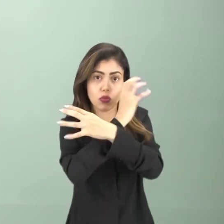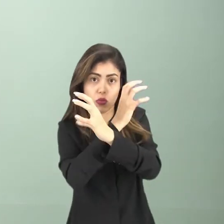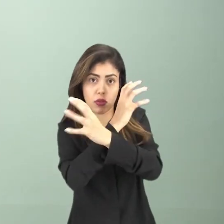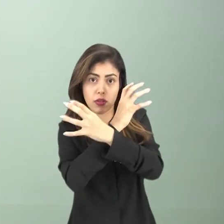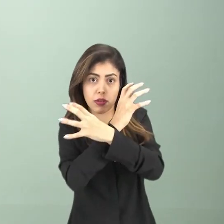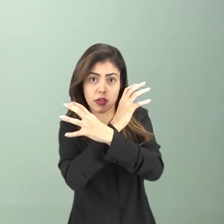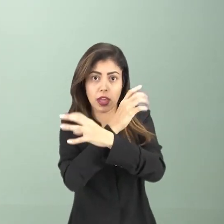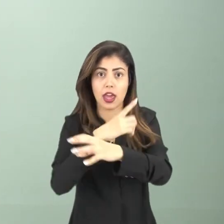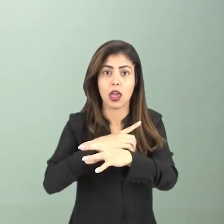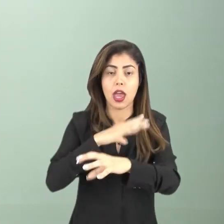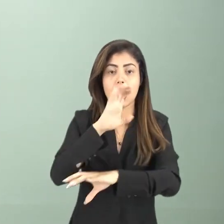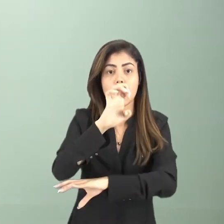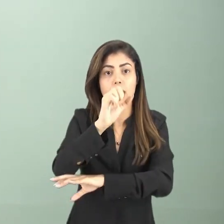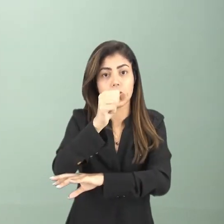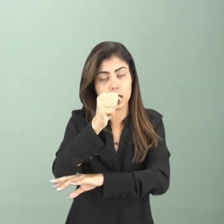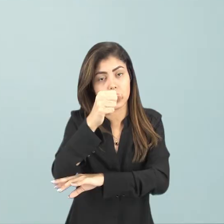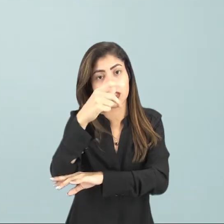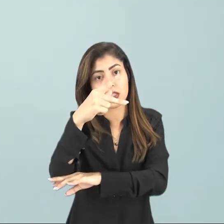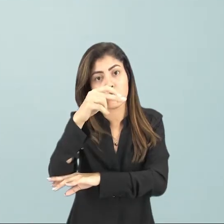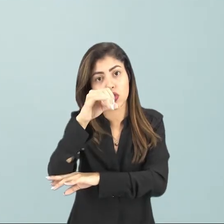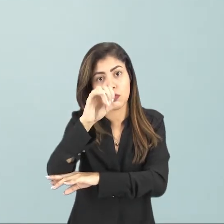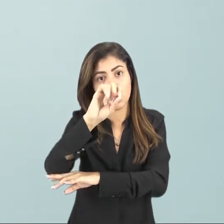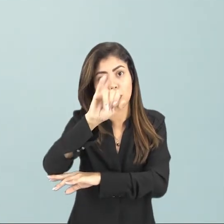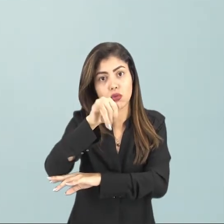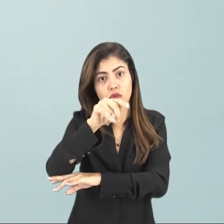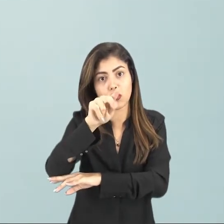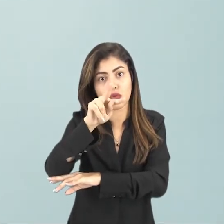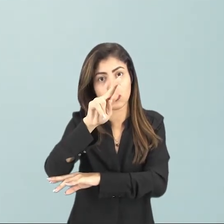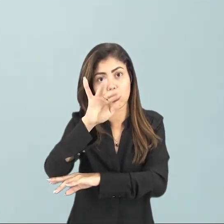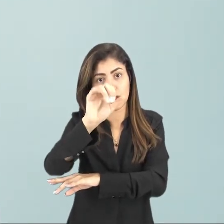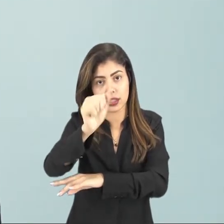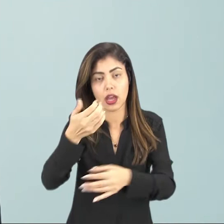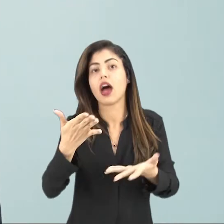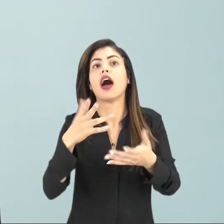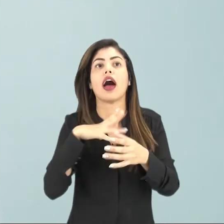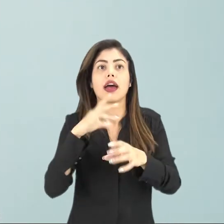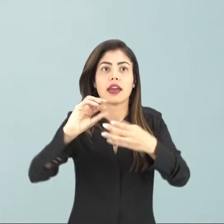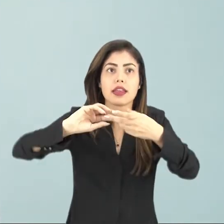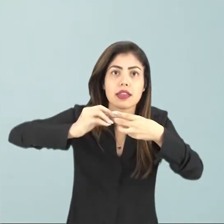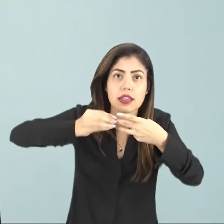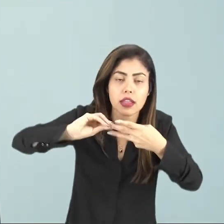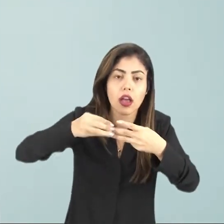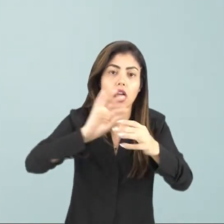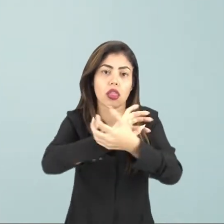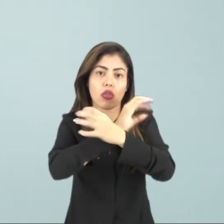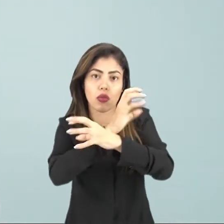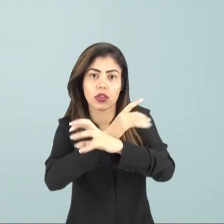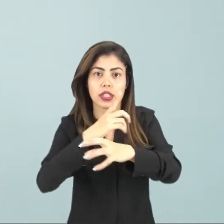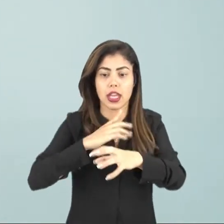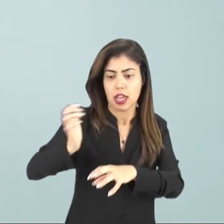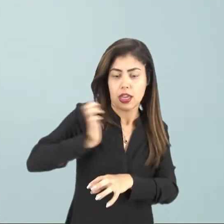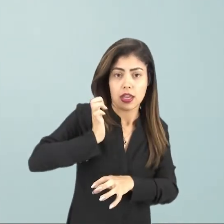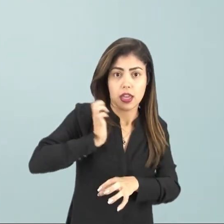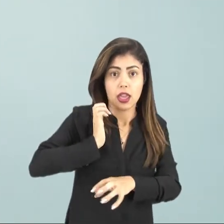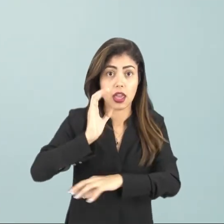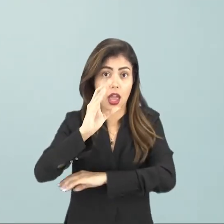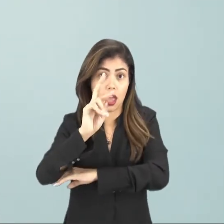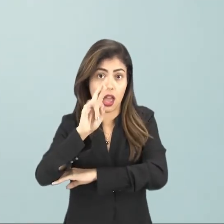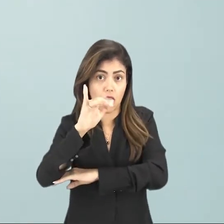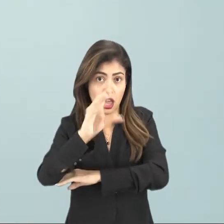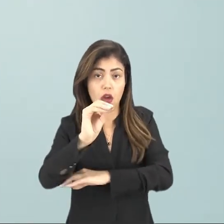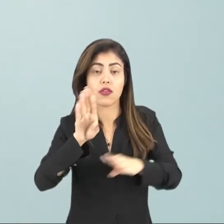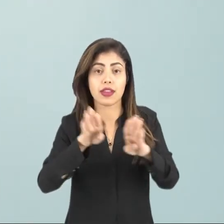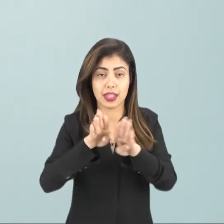meio esponjosa, né? Isso serve para que a matriz extracelular do osso, que é rica em cálcio, rica em